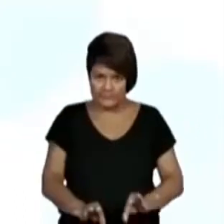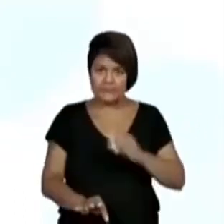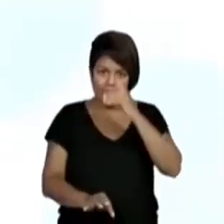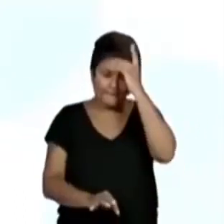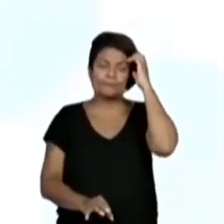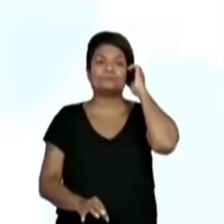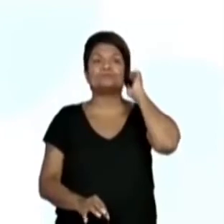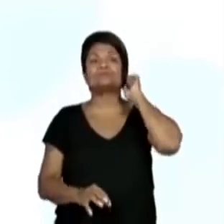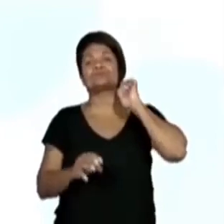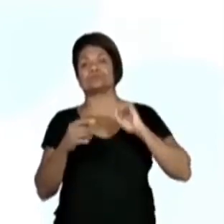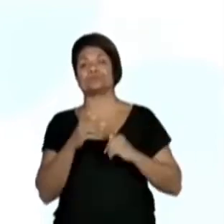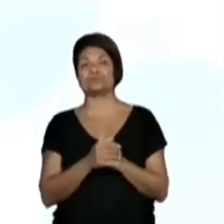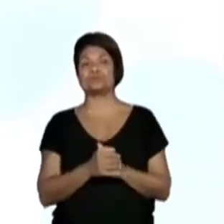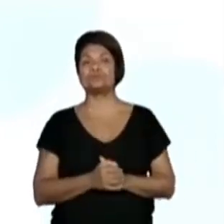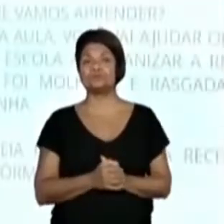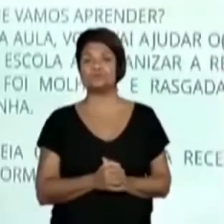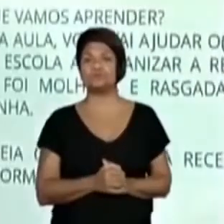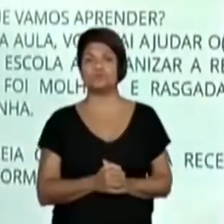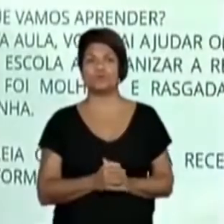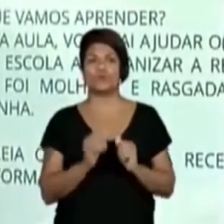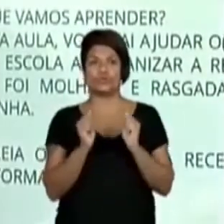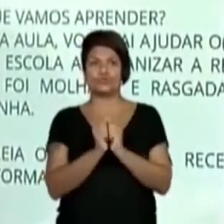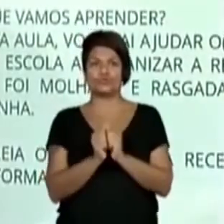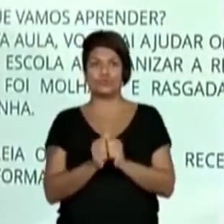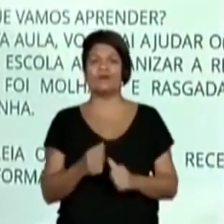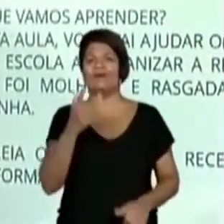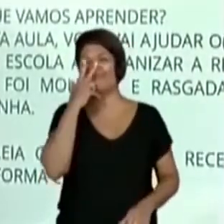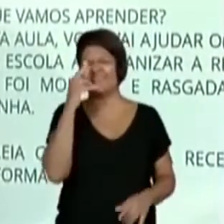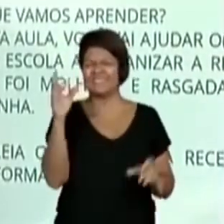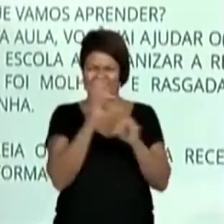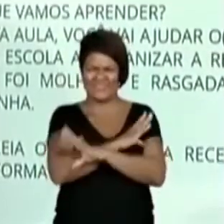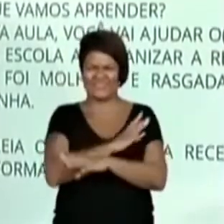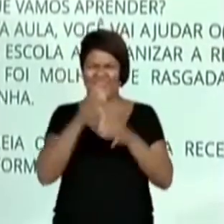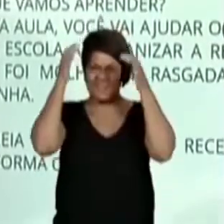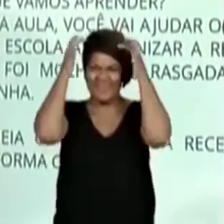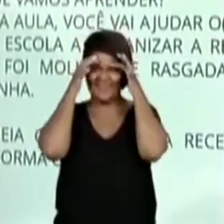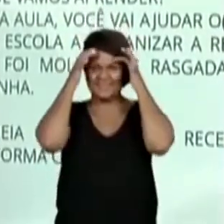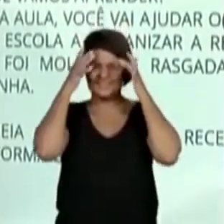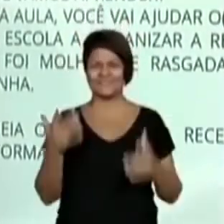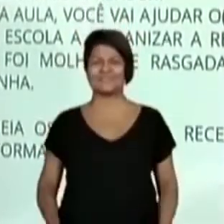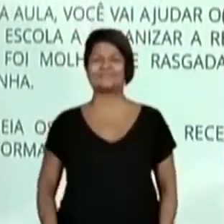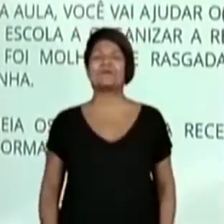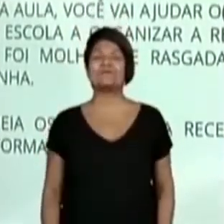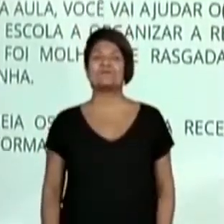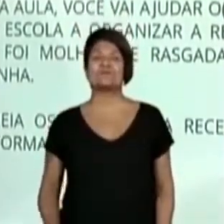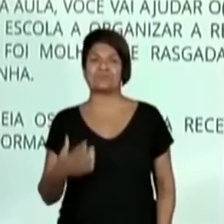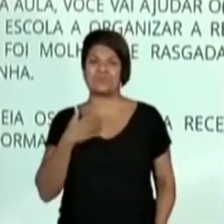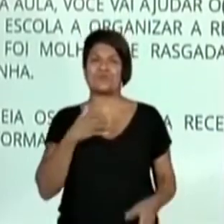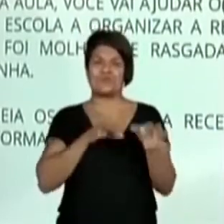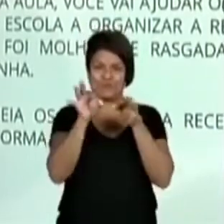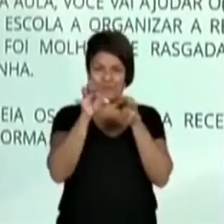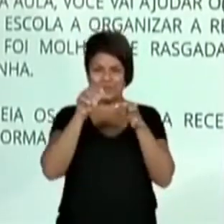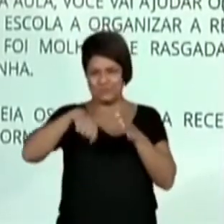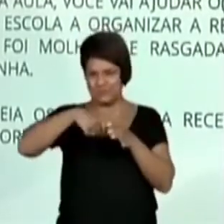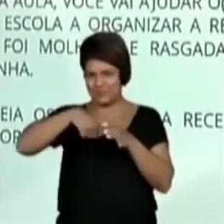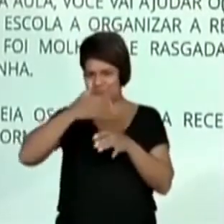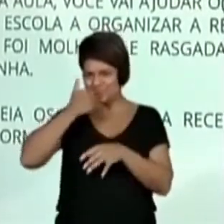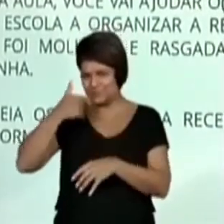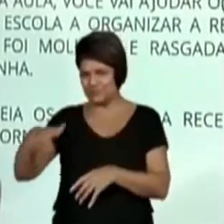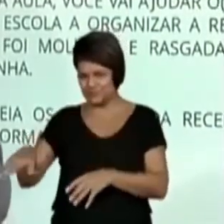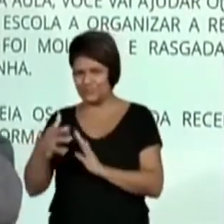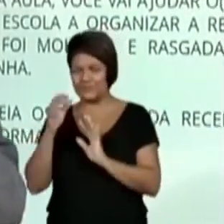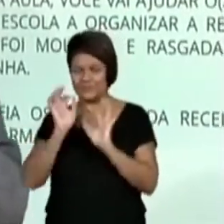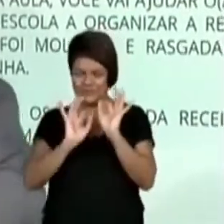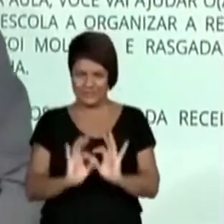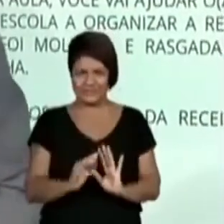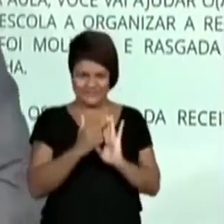essa receita com vocês, quer dizer, eu acho que eu estou preparado. Vai ser assim que eu vou preparar essa receita com vocês, que eu vou